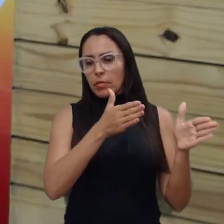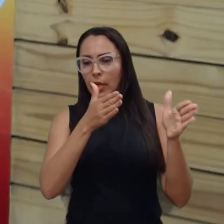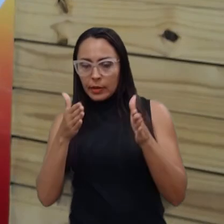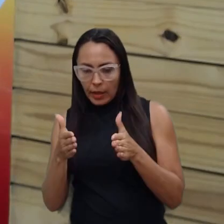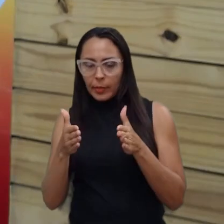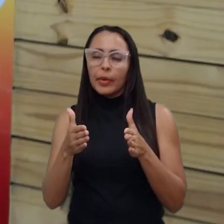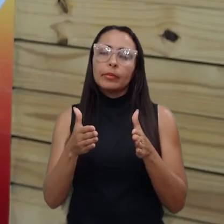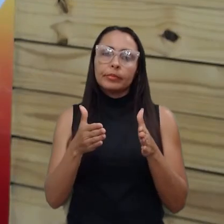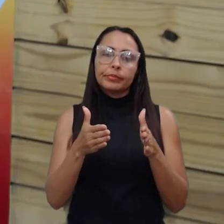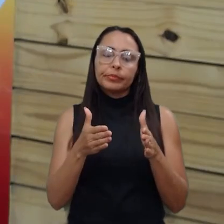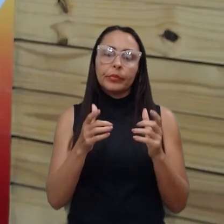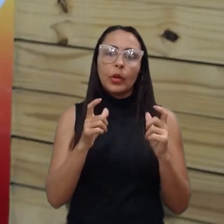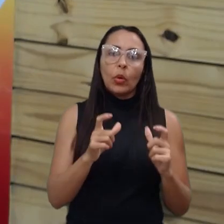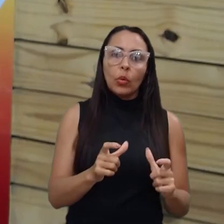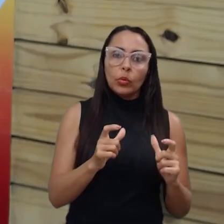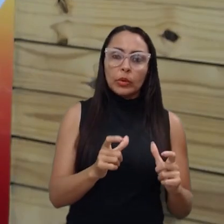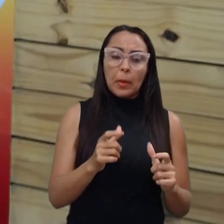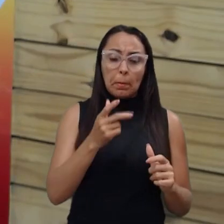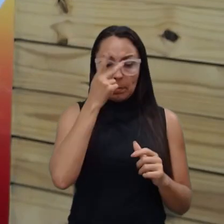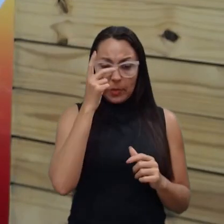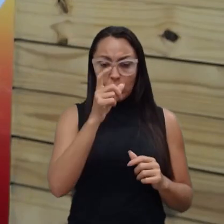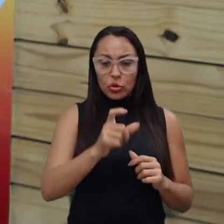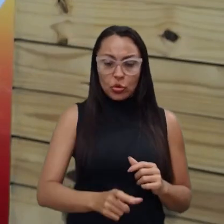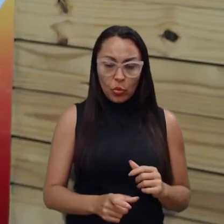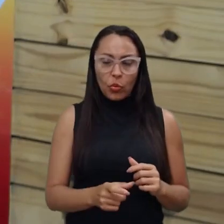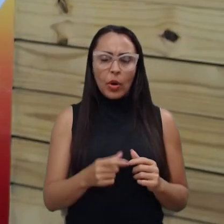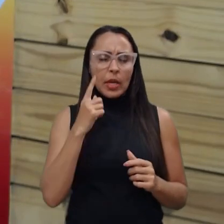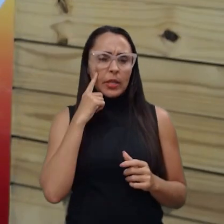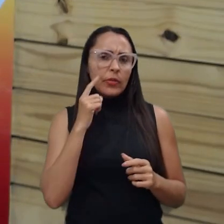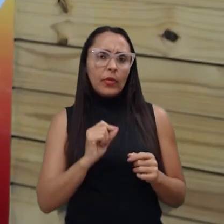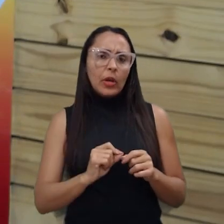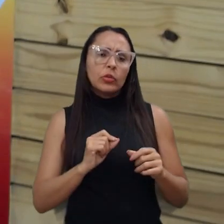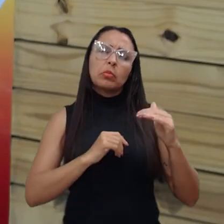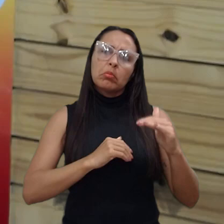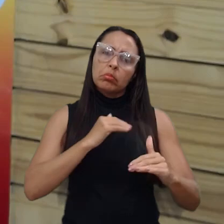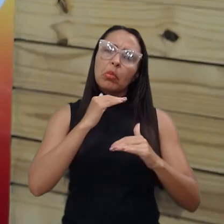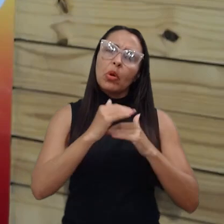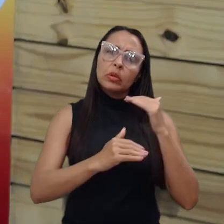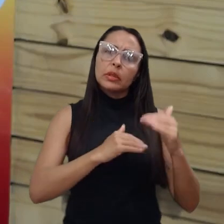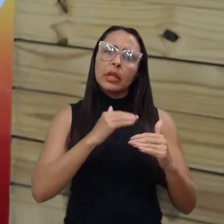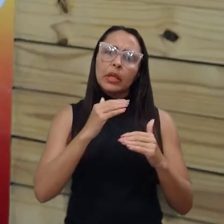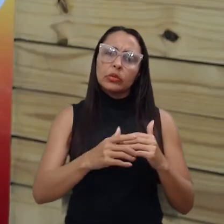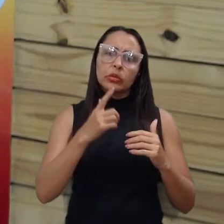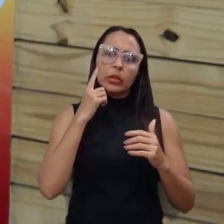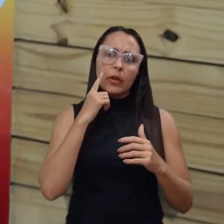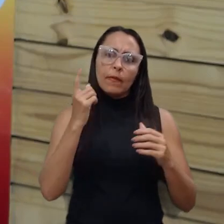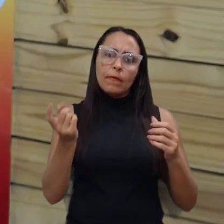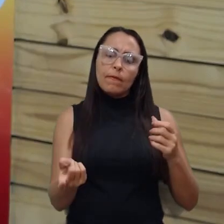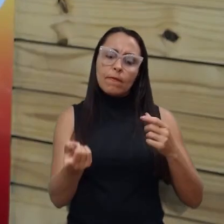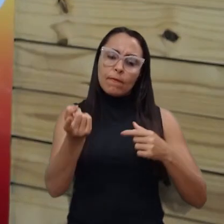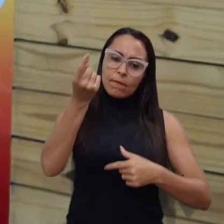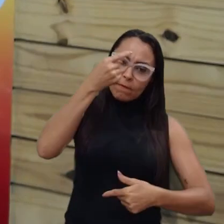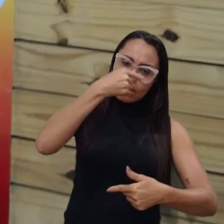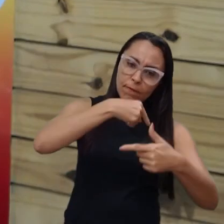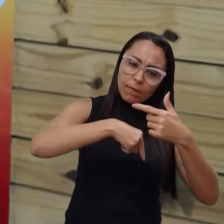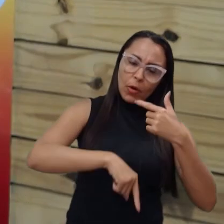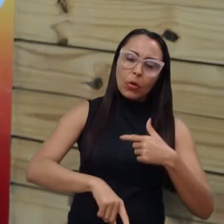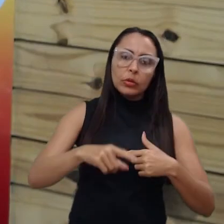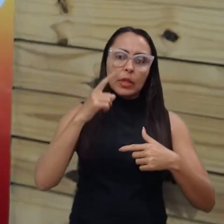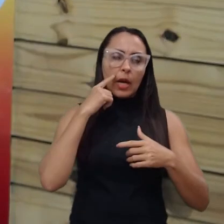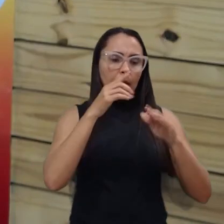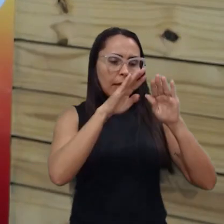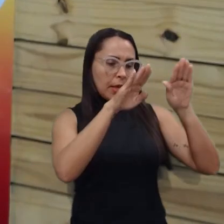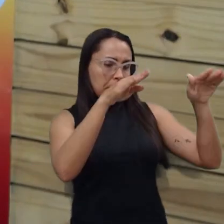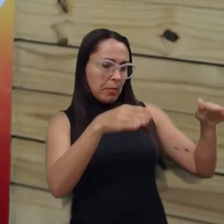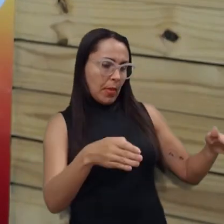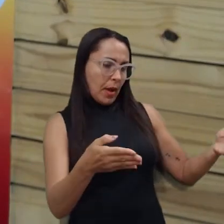onde o consumidor final ele vai fazer o processo de retornar aquela embalagem, por